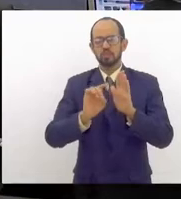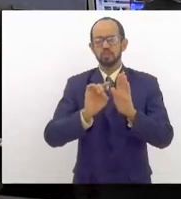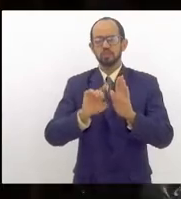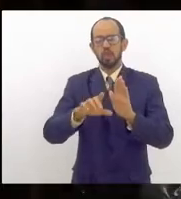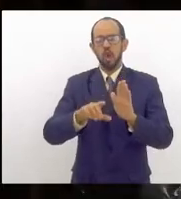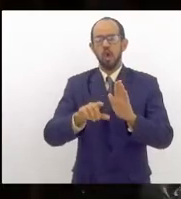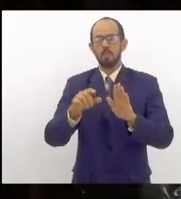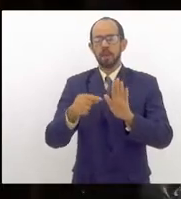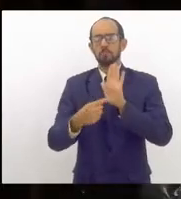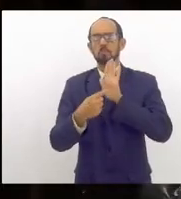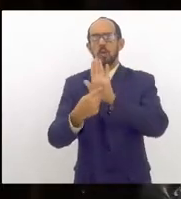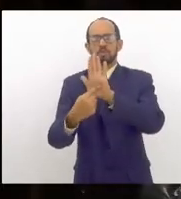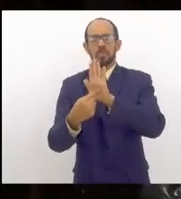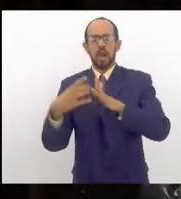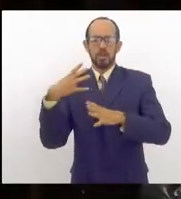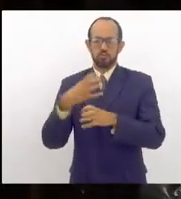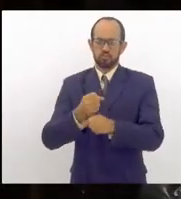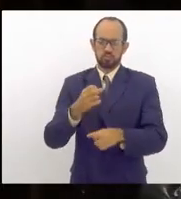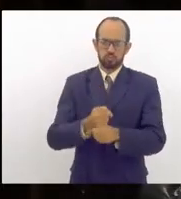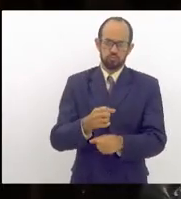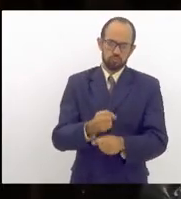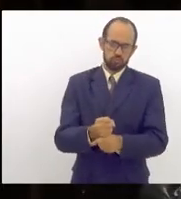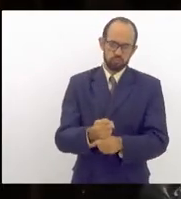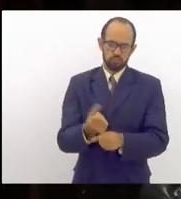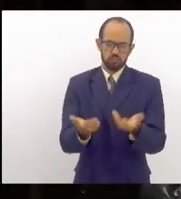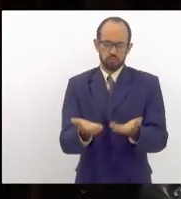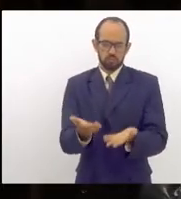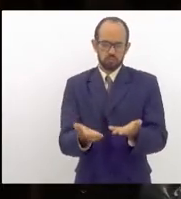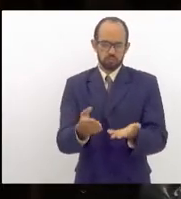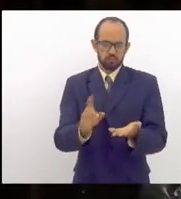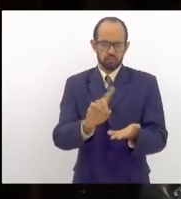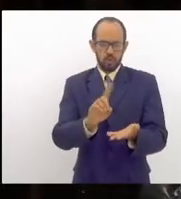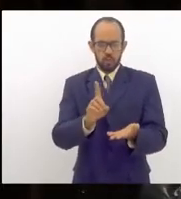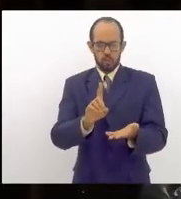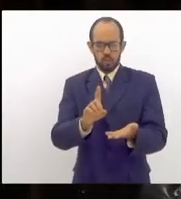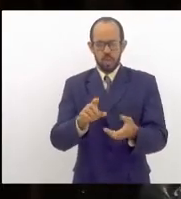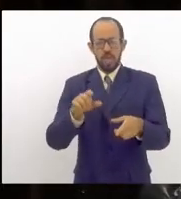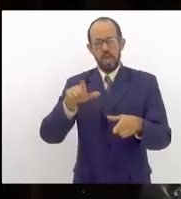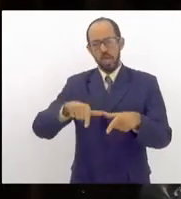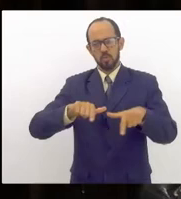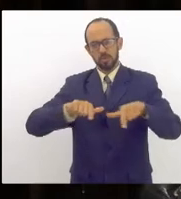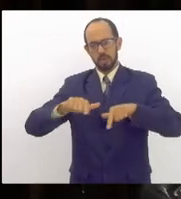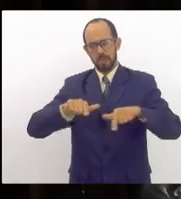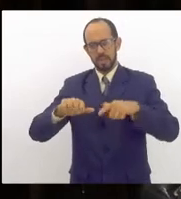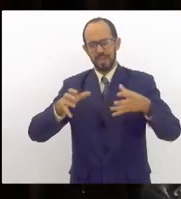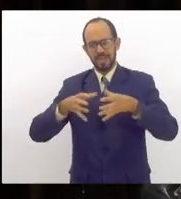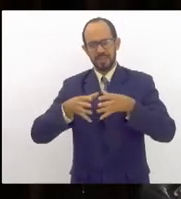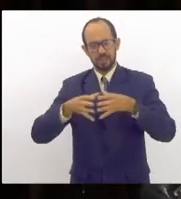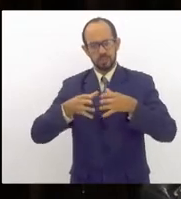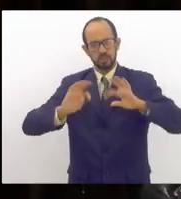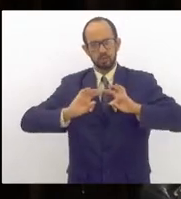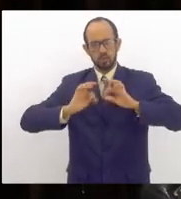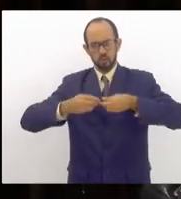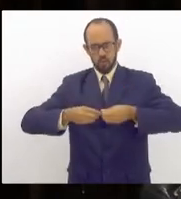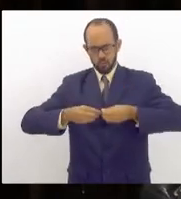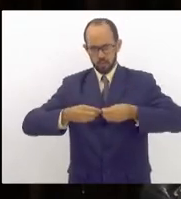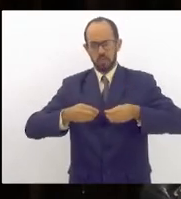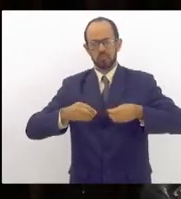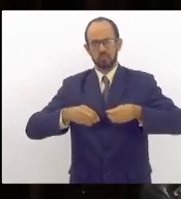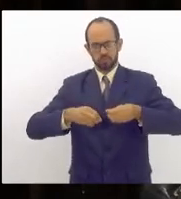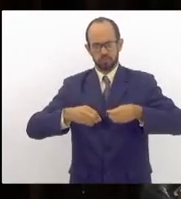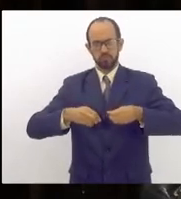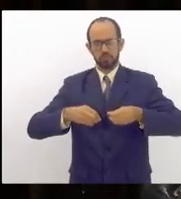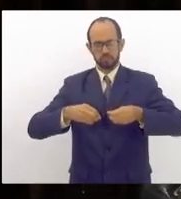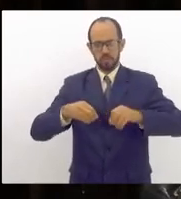de uma equipe de um trabalho de Mônica Francisco como deputado estadual e da equipe também que eu queria parabenizar é um trabalho coletivo